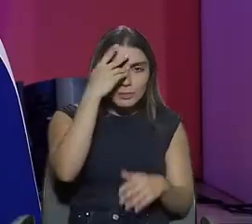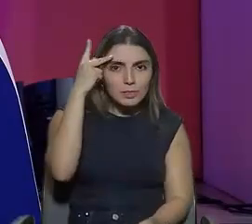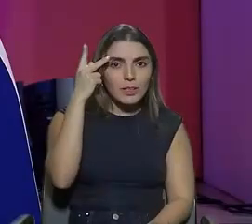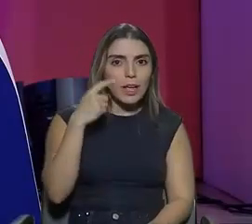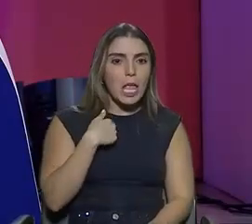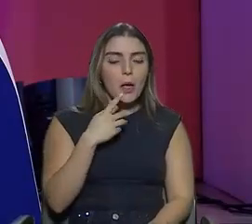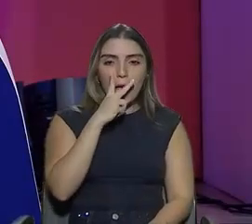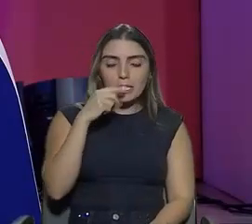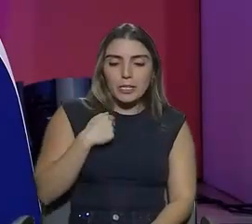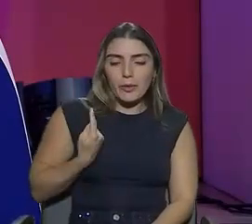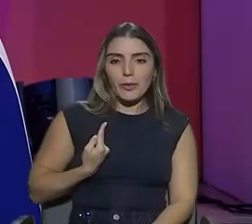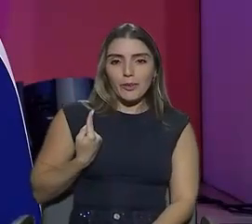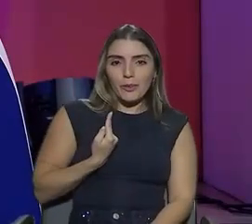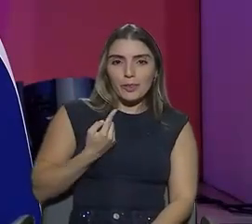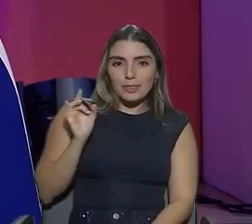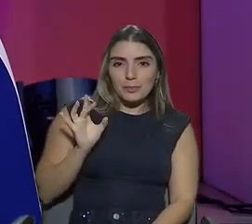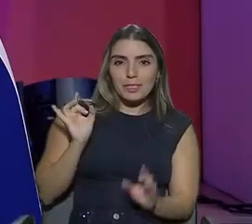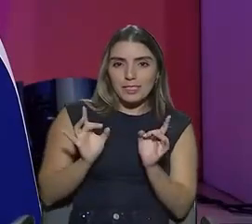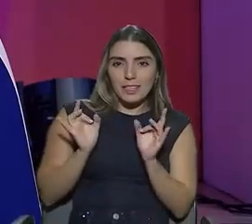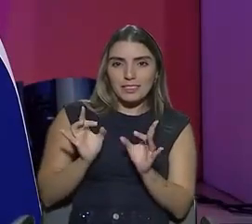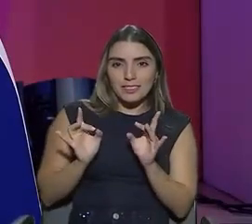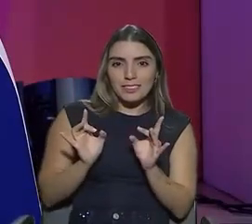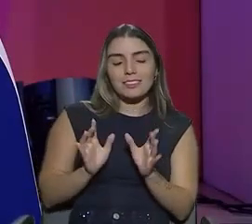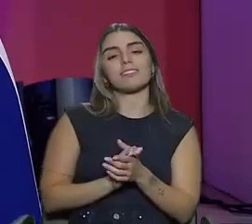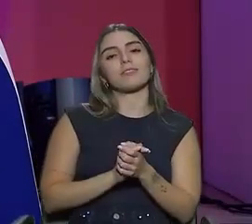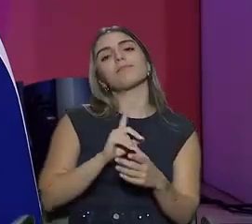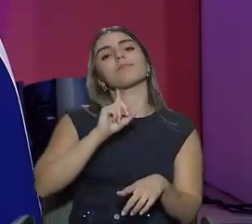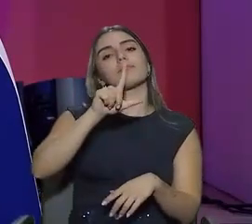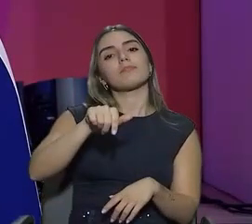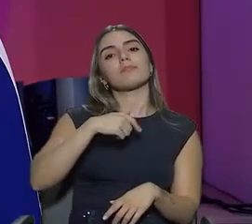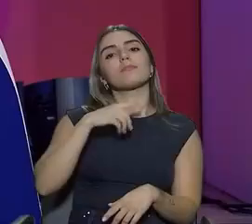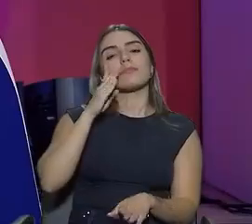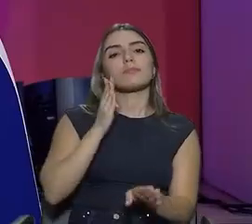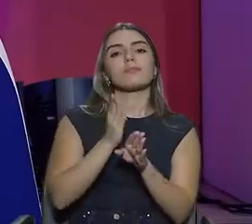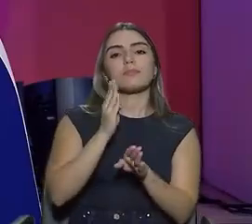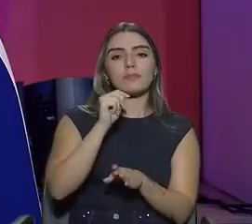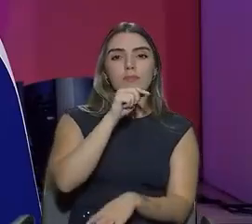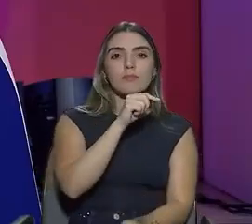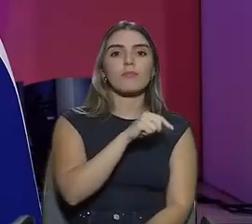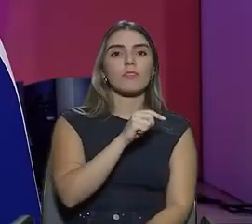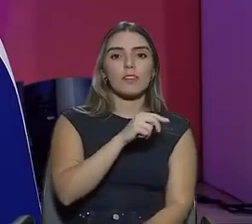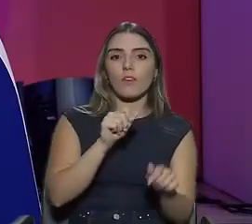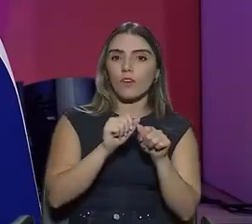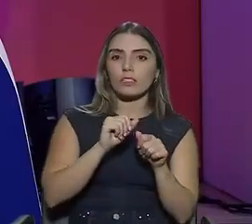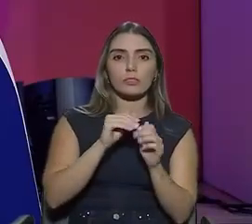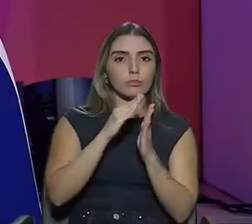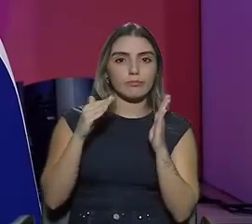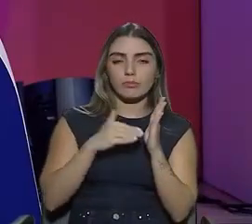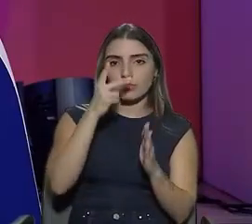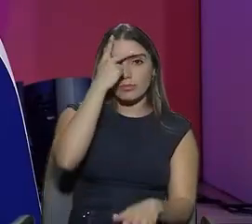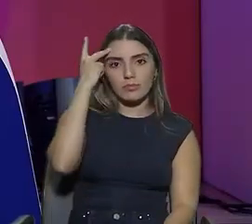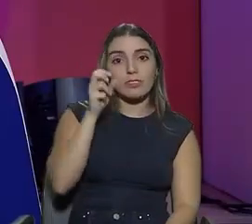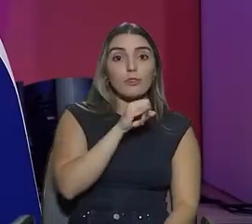sendo exclusiva, né? Só que não. Aí depois eu descobri que a Conceição faz isso com todo mundo e ainda ela é ameaça. Ela fala, olha, se você não escrever, eu vou contar essa